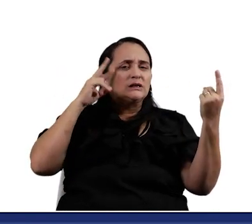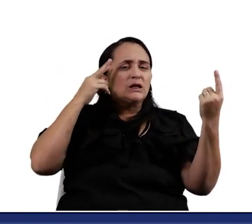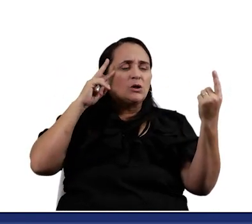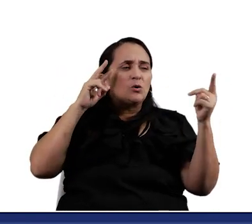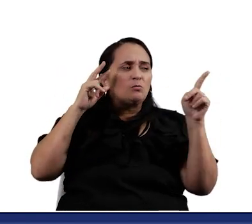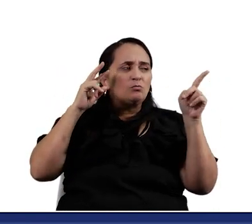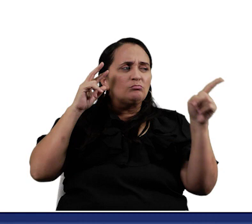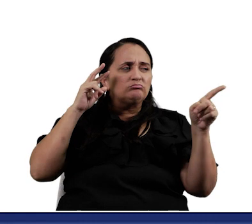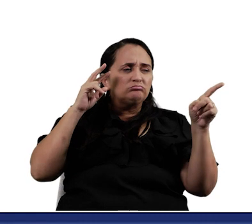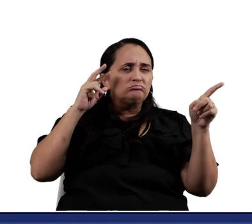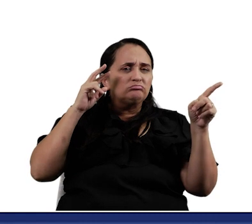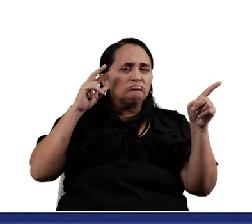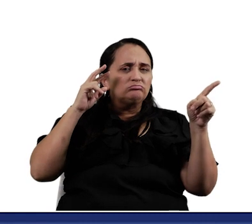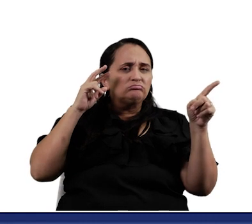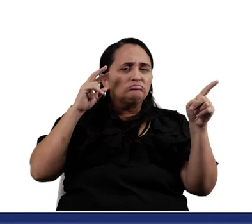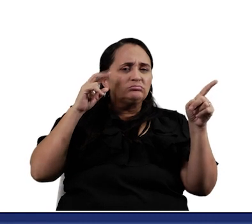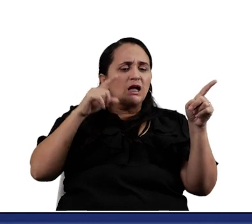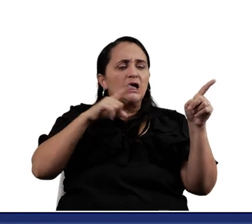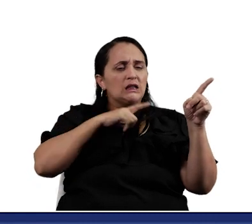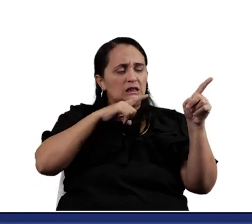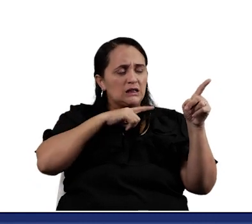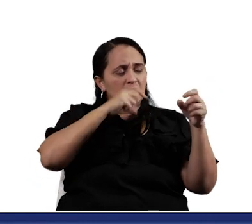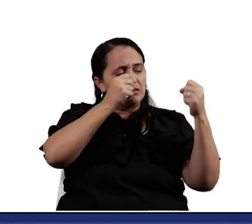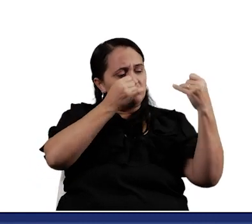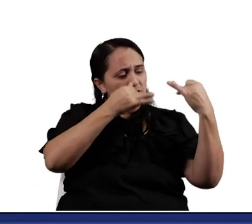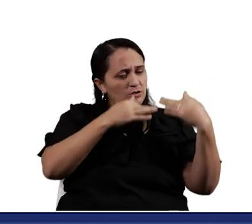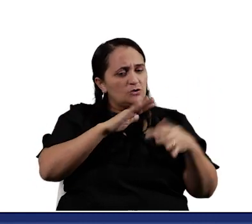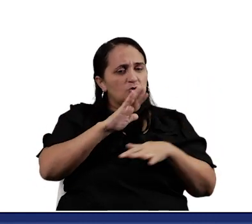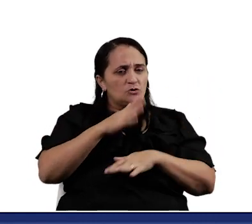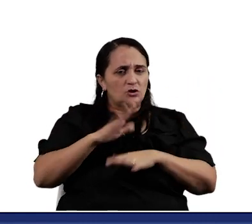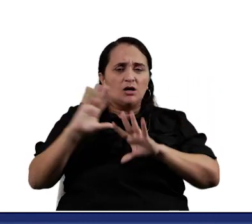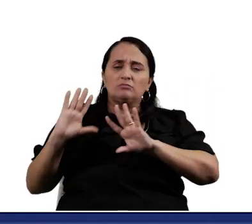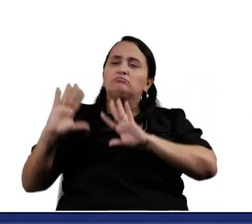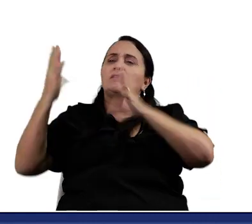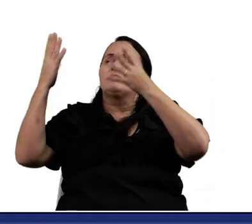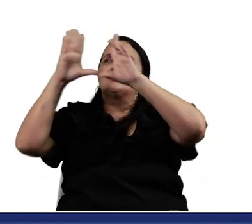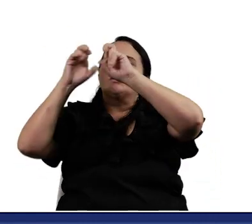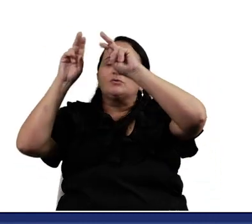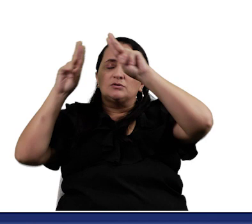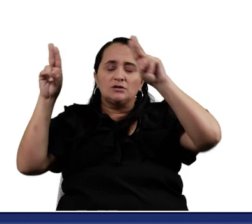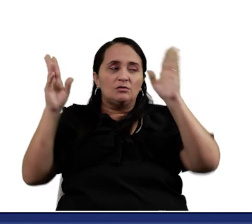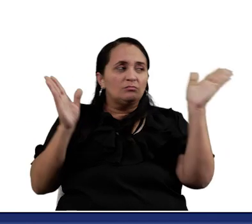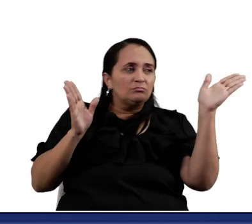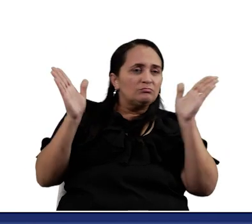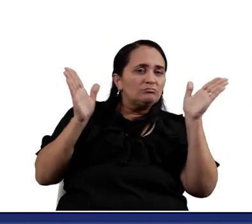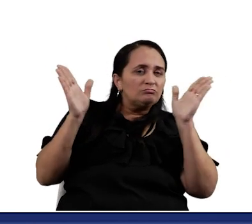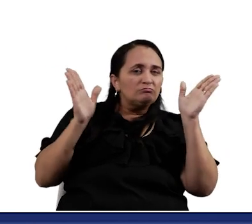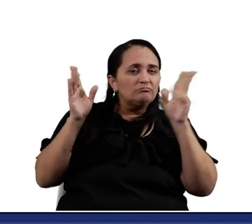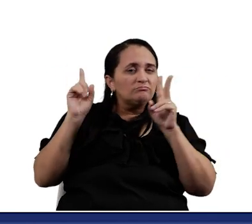Lembra? O porco e o milhafre, que lemos antes, e a festa no céu. O que tem em comum? O que está contando essa